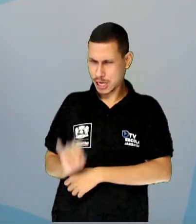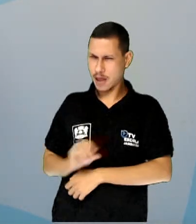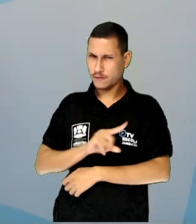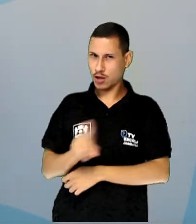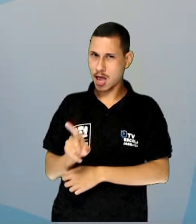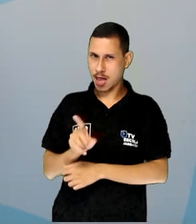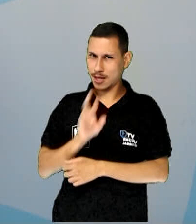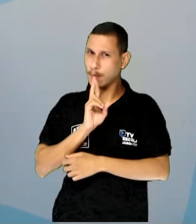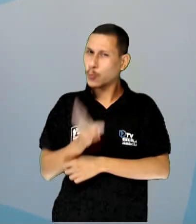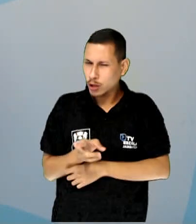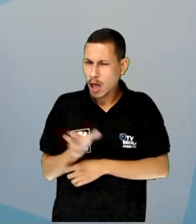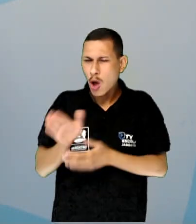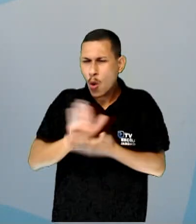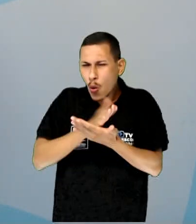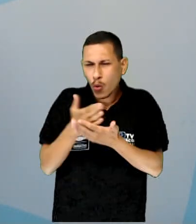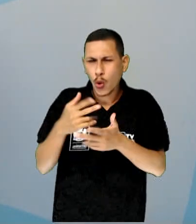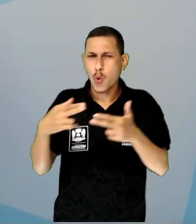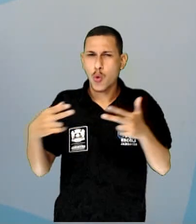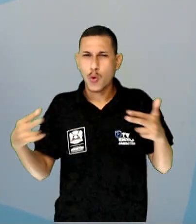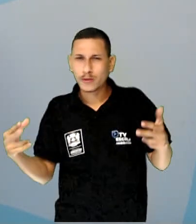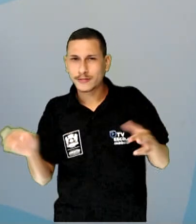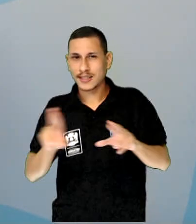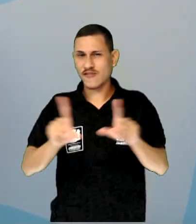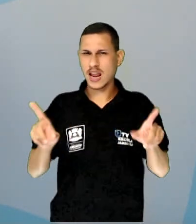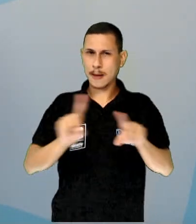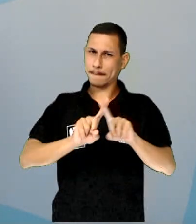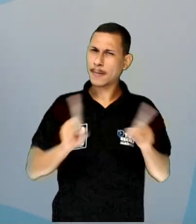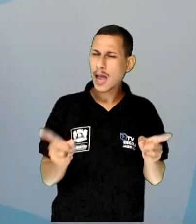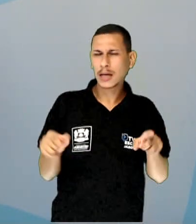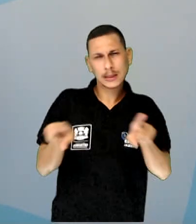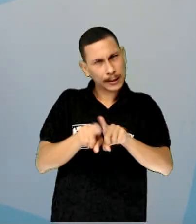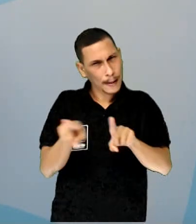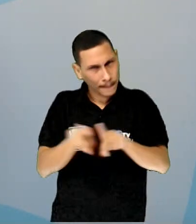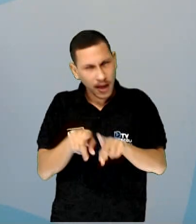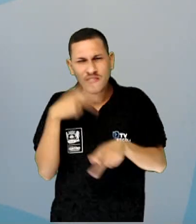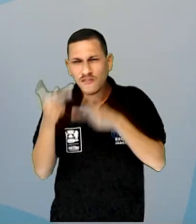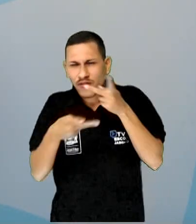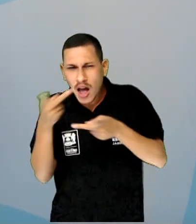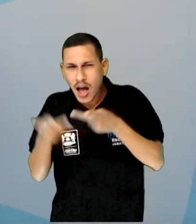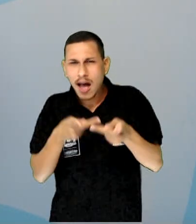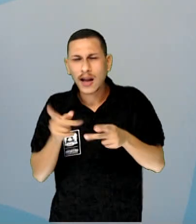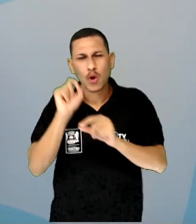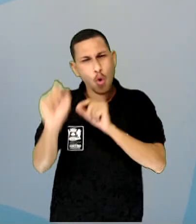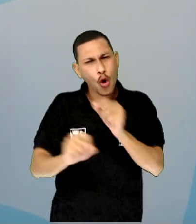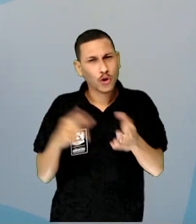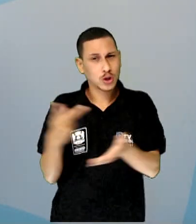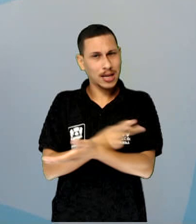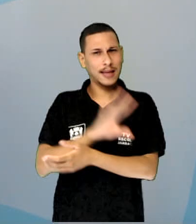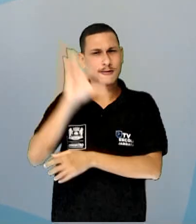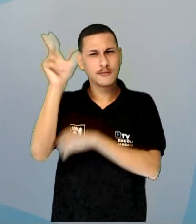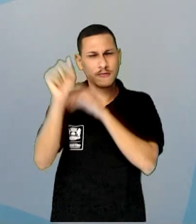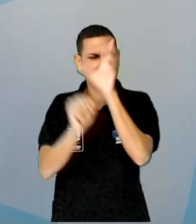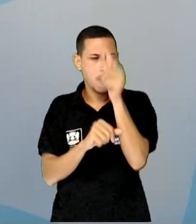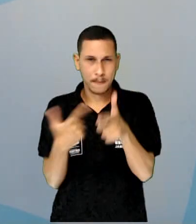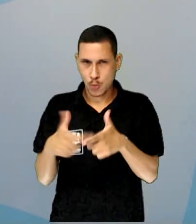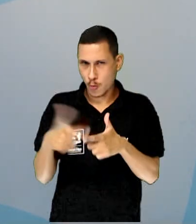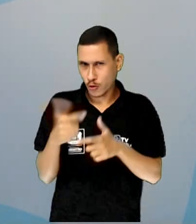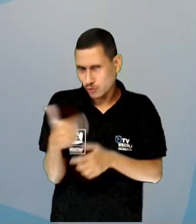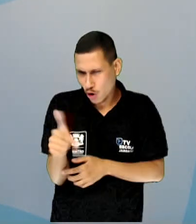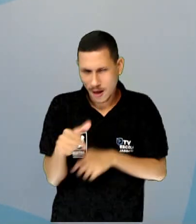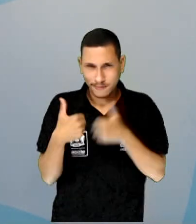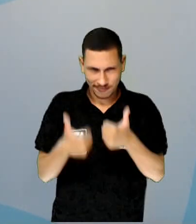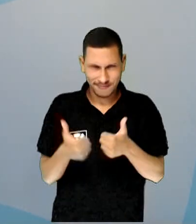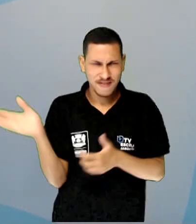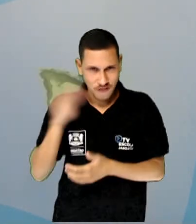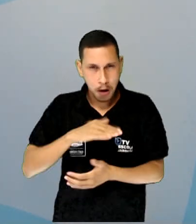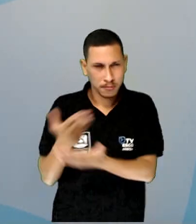algo diferente, mas que também fale dos impactos ambientais, não tem problema, certo? Vamos